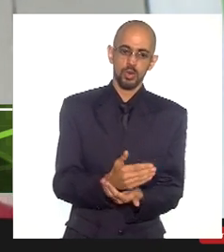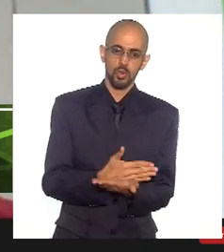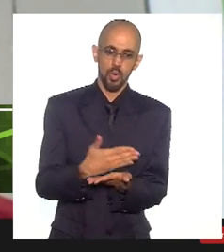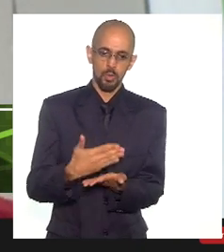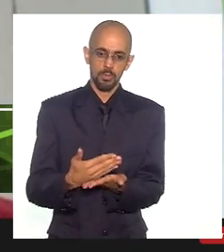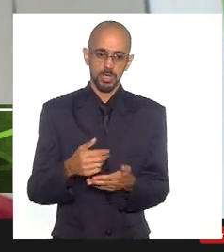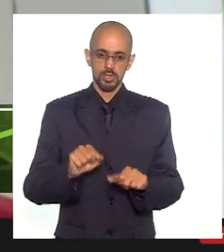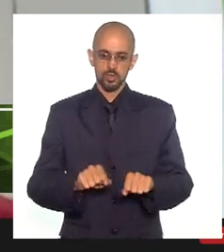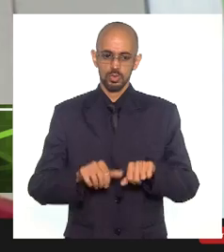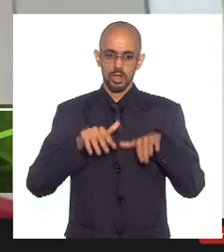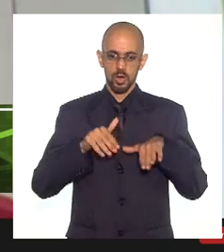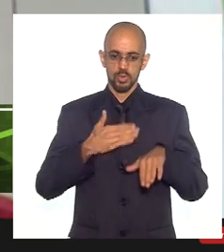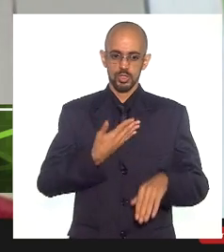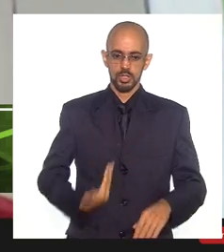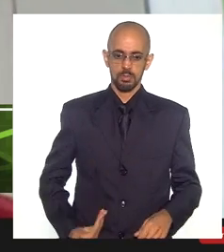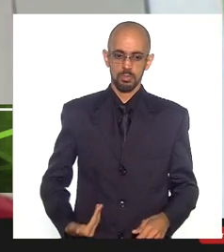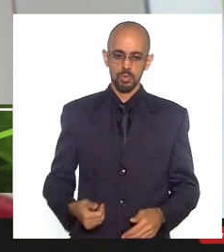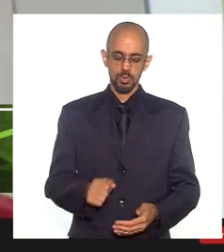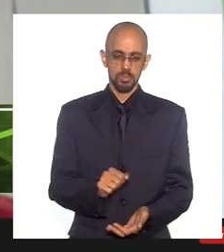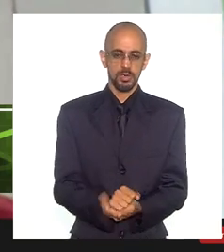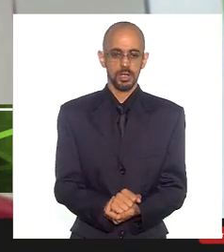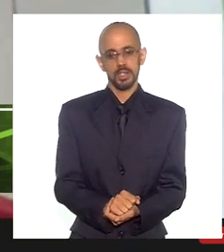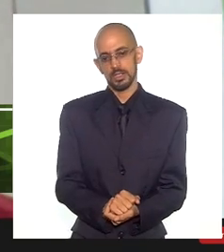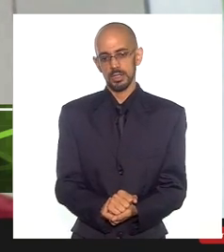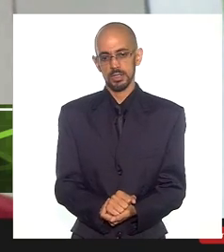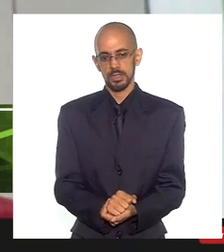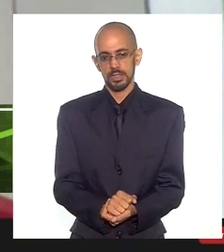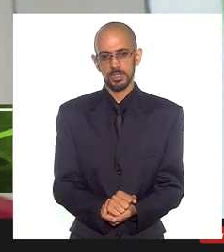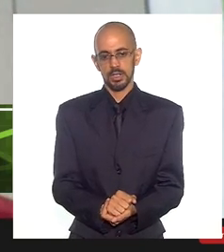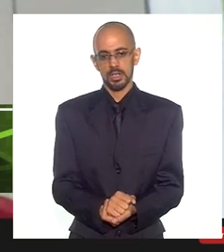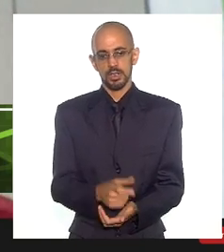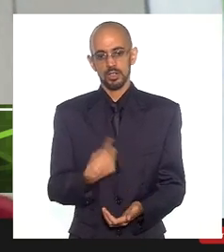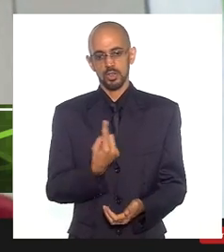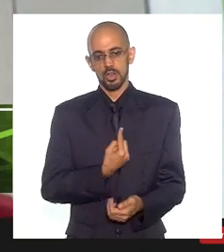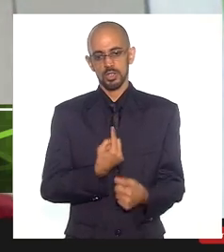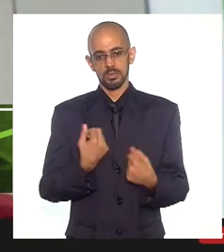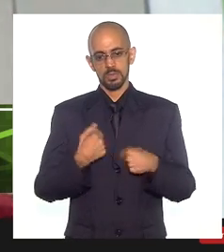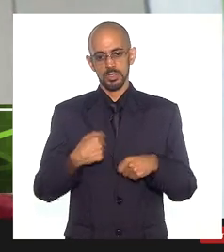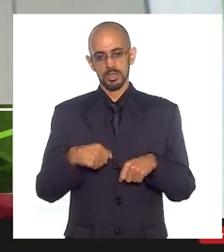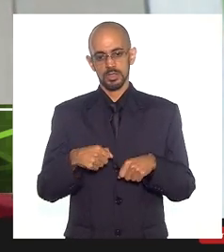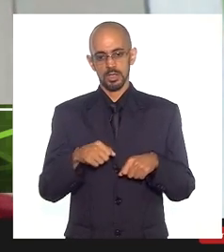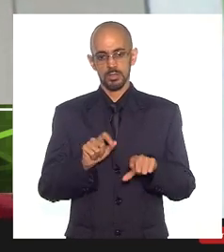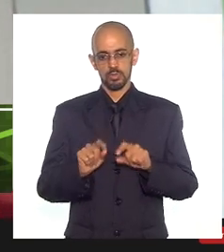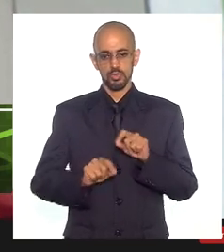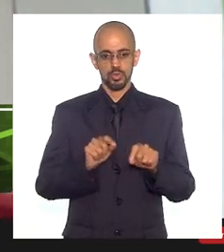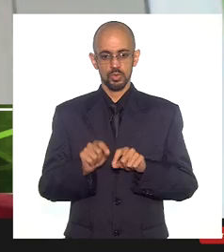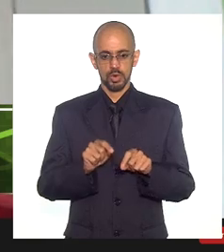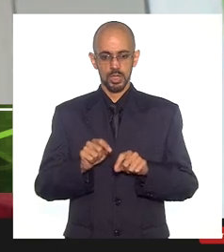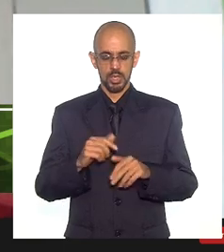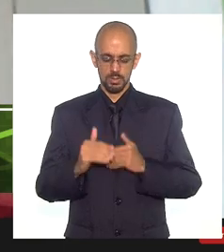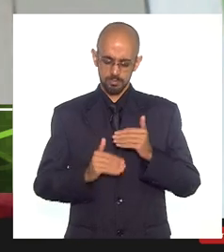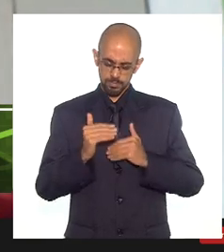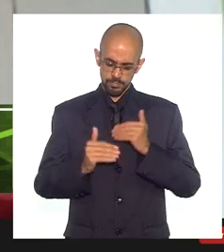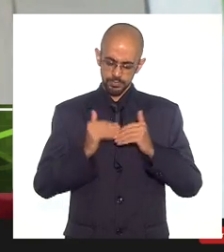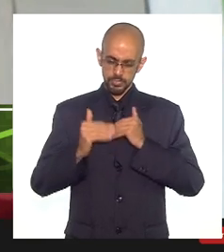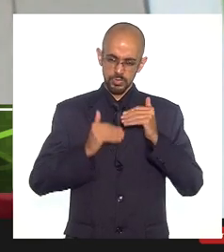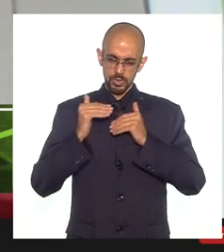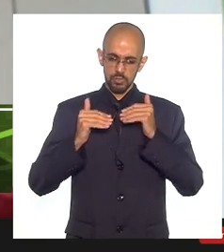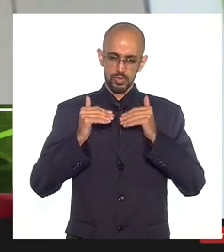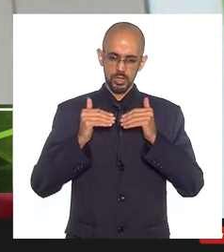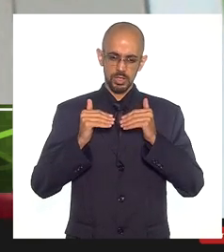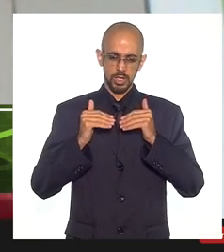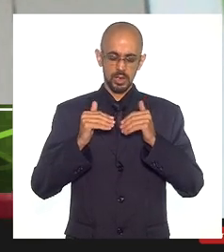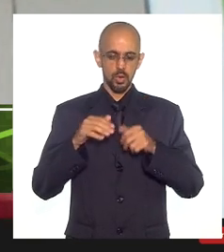isso não deixa de ser um tema da nossa audiência, a gente precisa, na verdade, caminhar com medidas